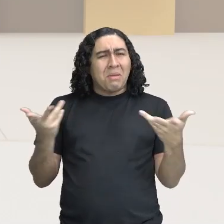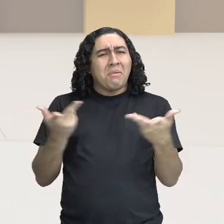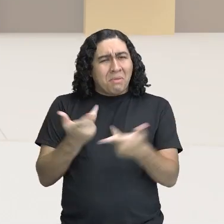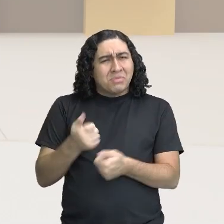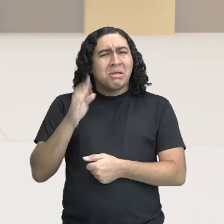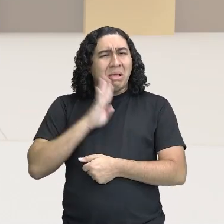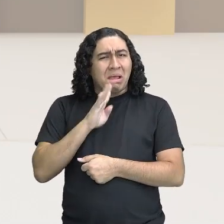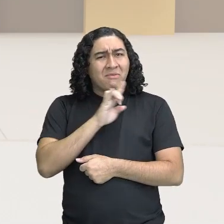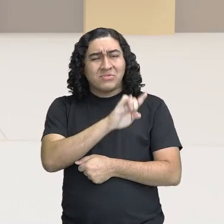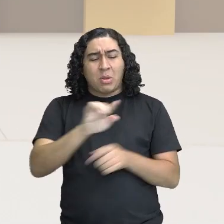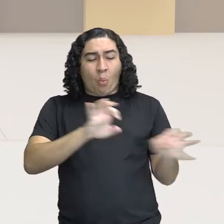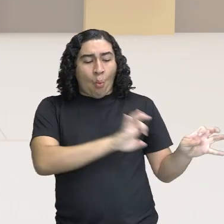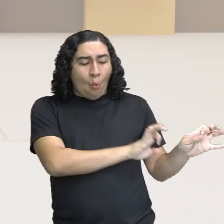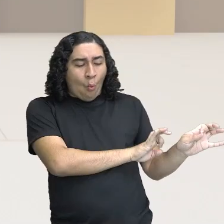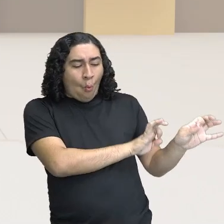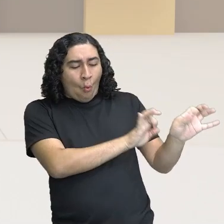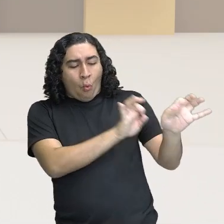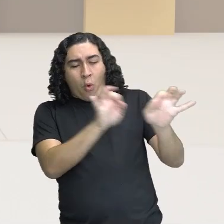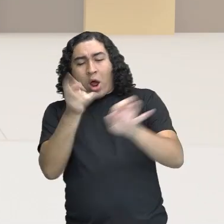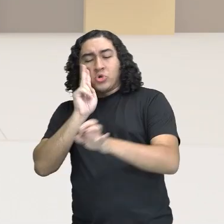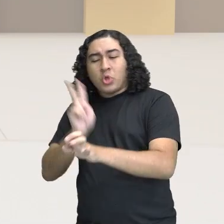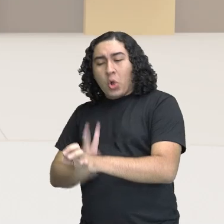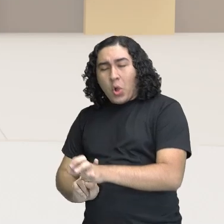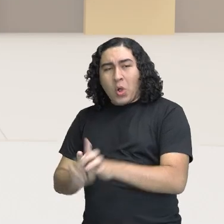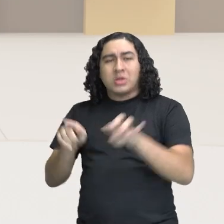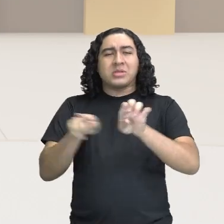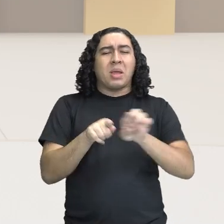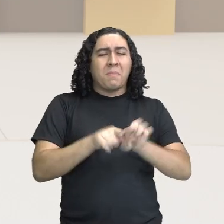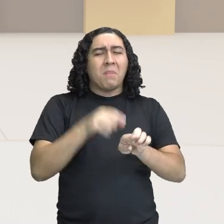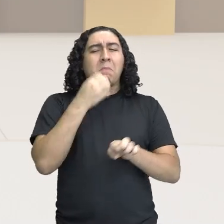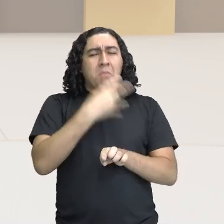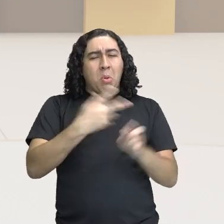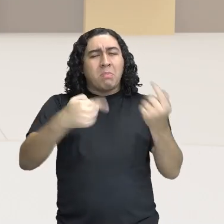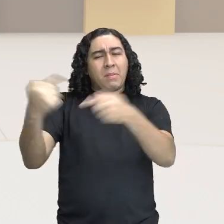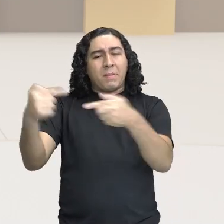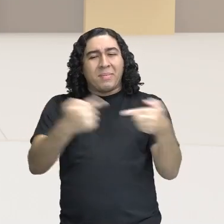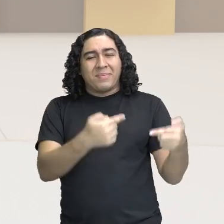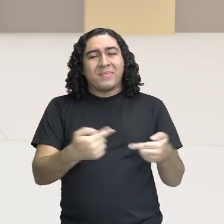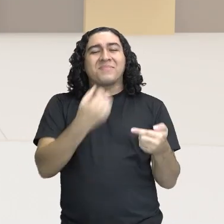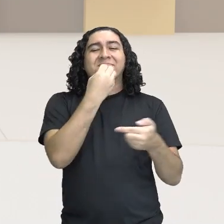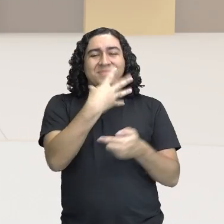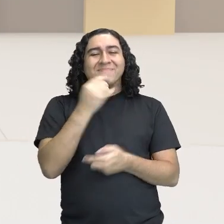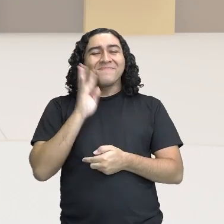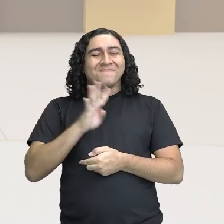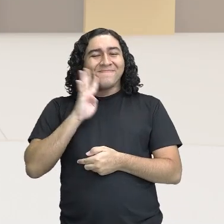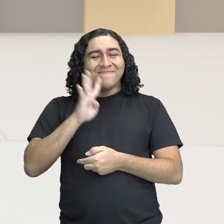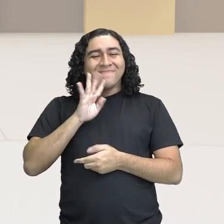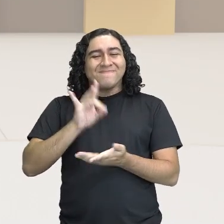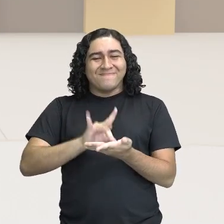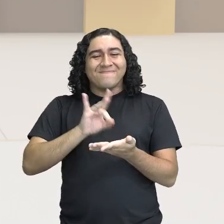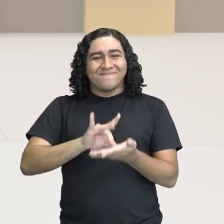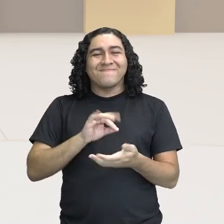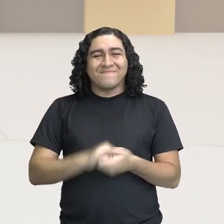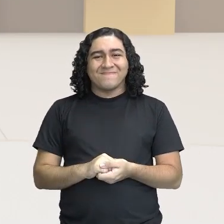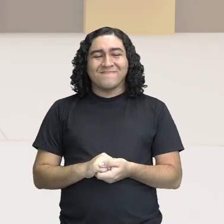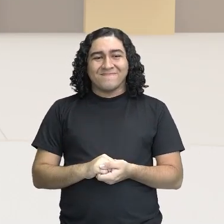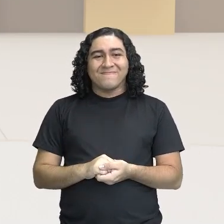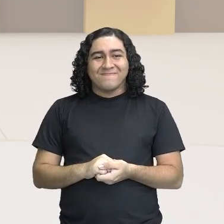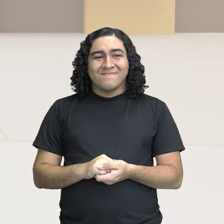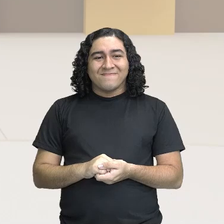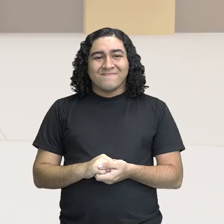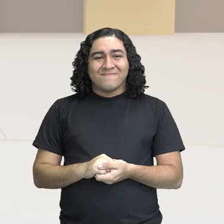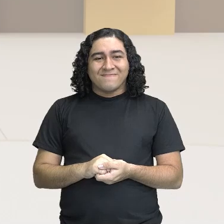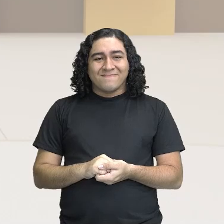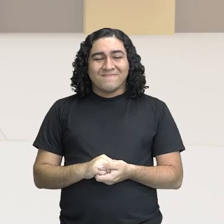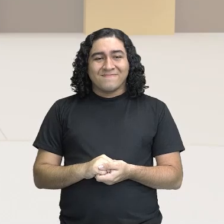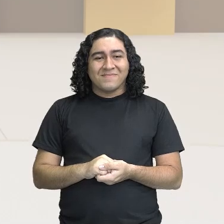bem bacana. Vocês viajaram, né, na história. Fizemos uma grande, uma longa viagem, Fizemos, né, professor? Uma longa viagem aí, né? Olha só que bacana. Vinha